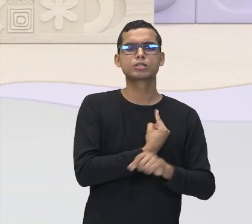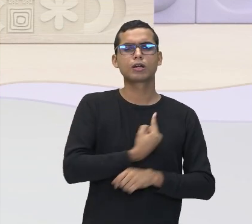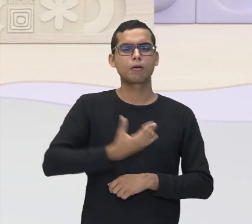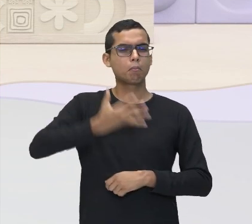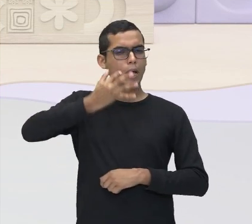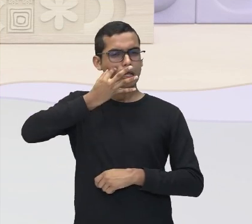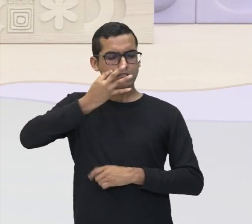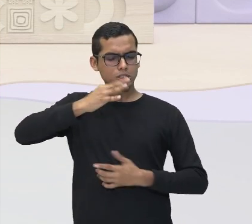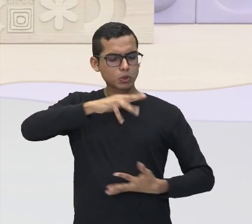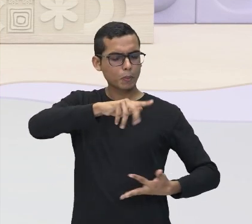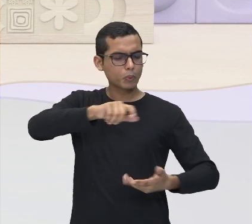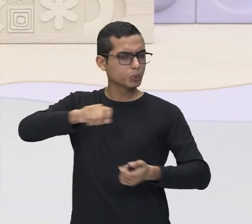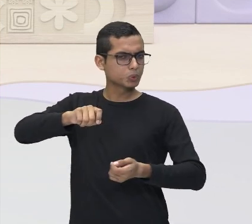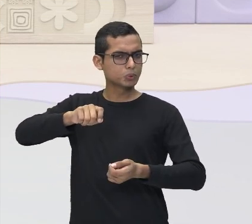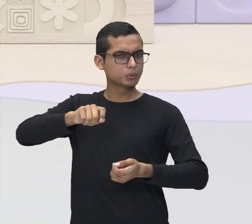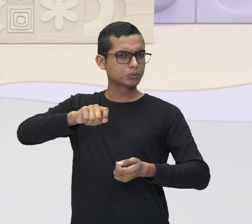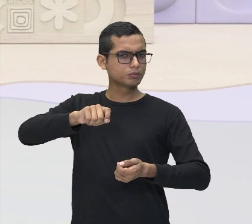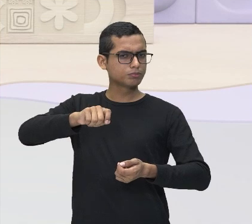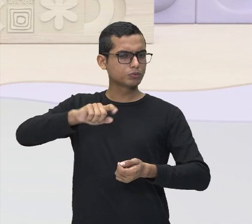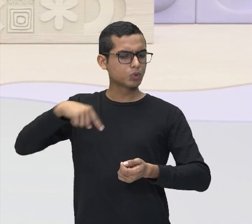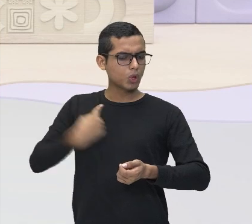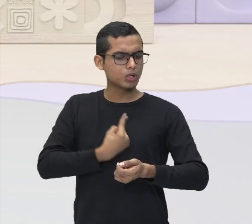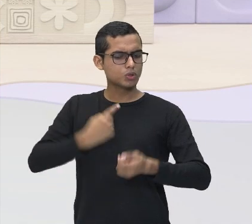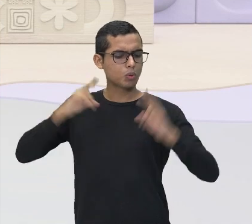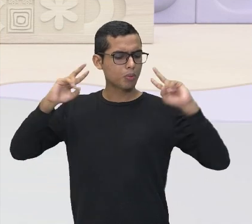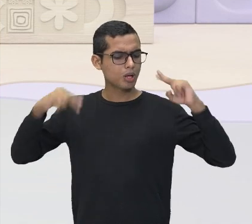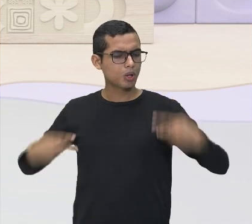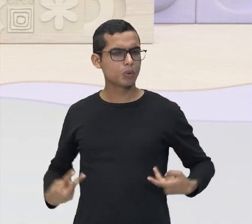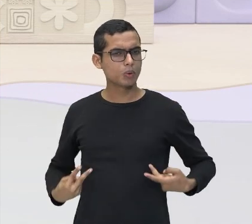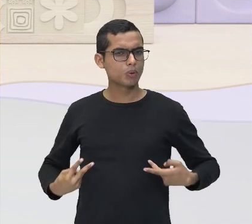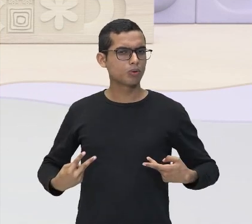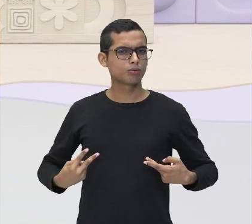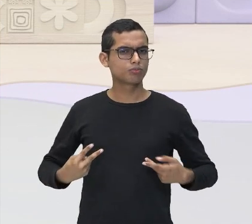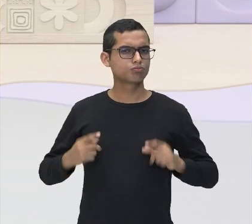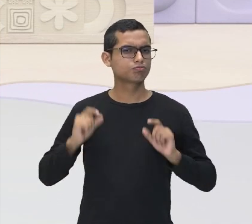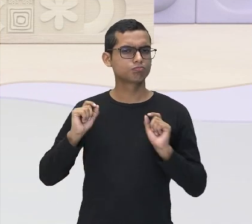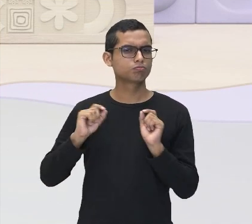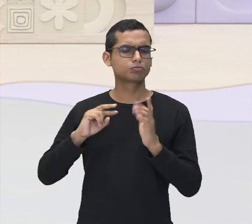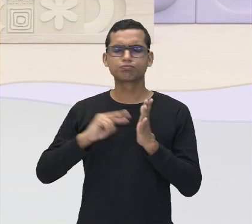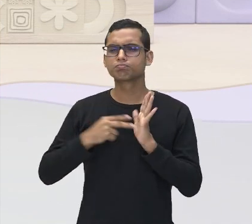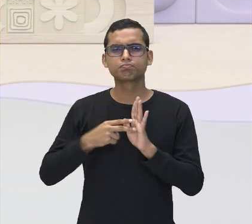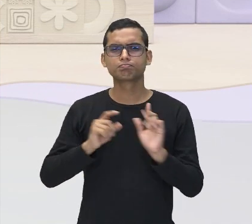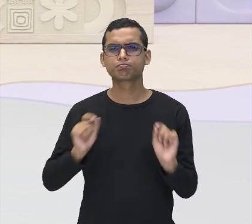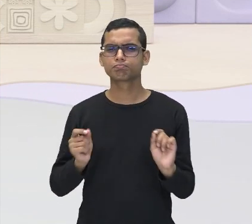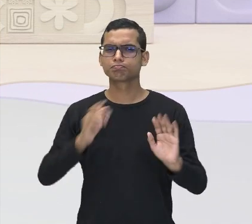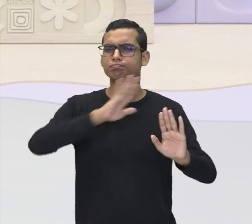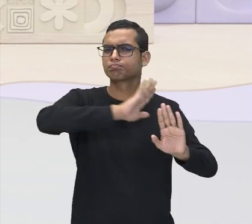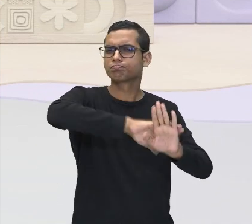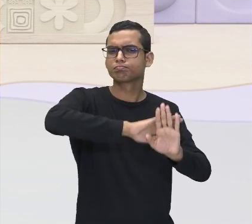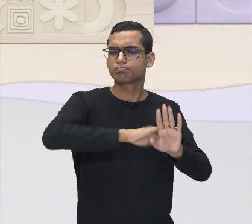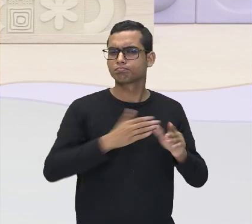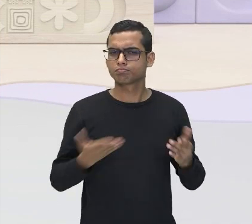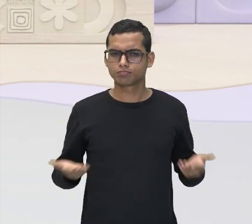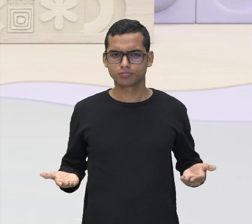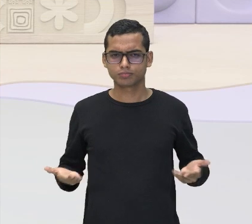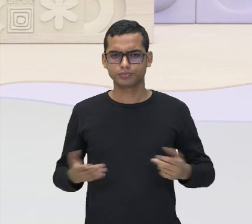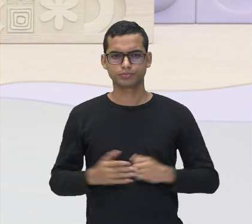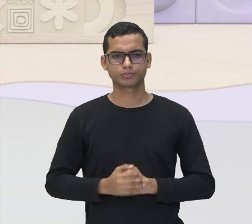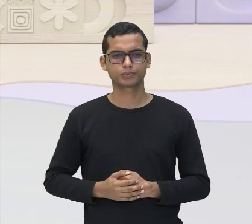E aqui eu queria colocar o seguinte: o que nos une enquanto seres humanos?